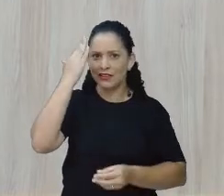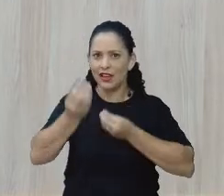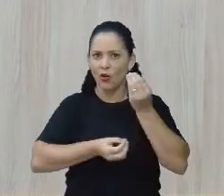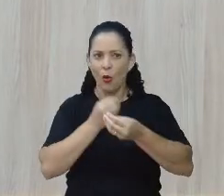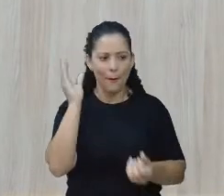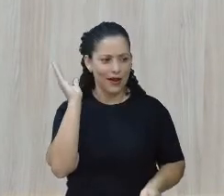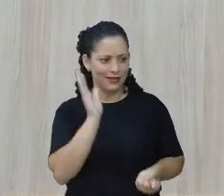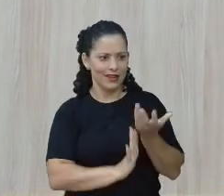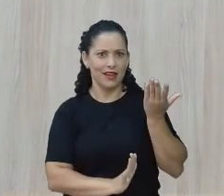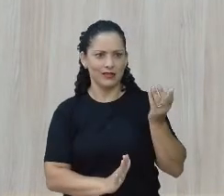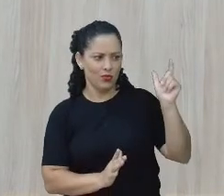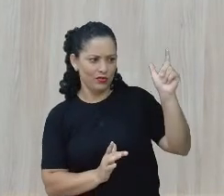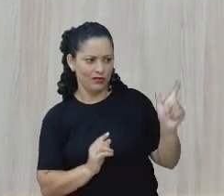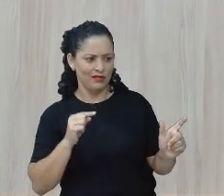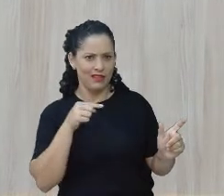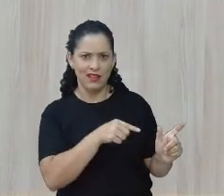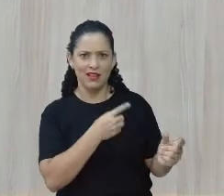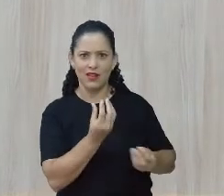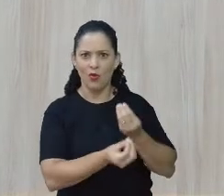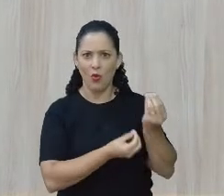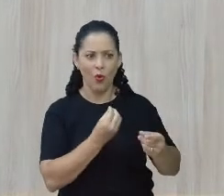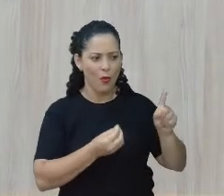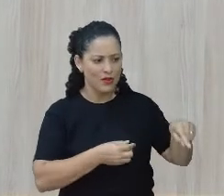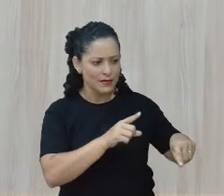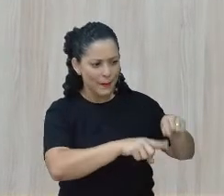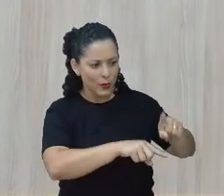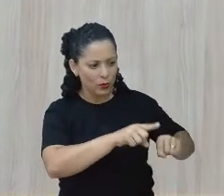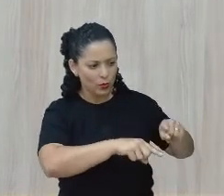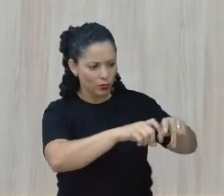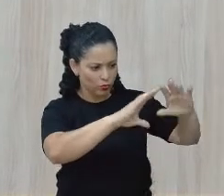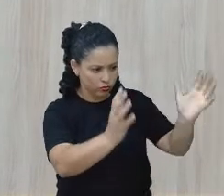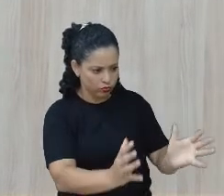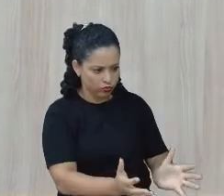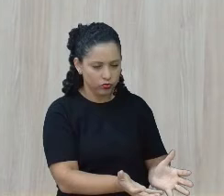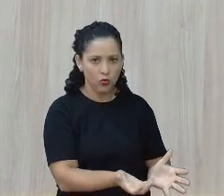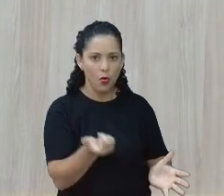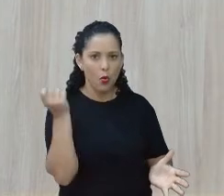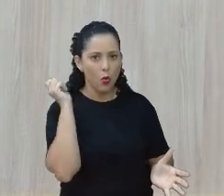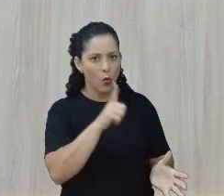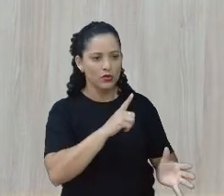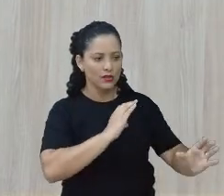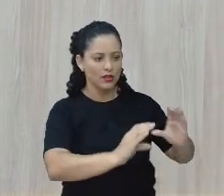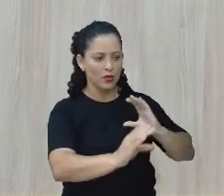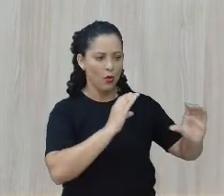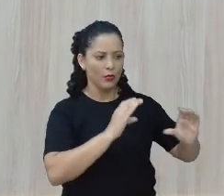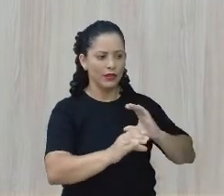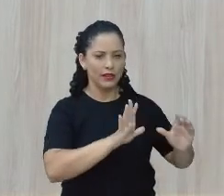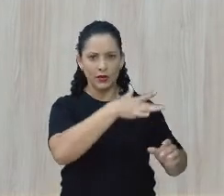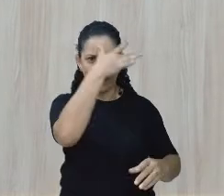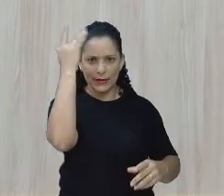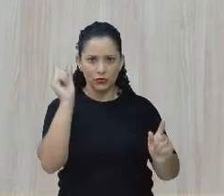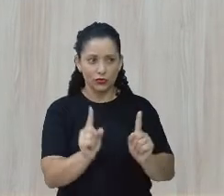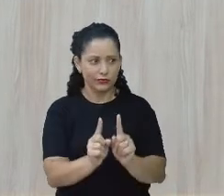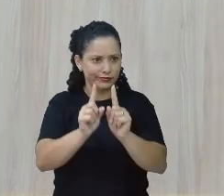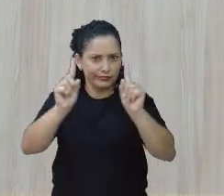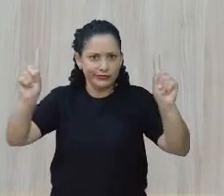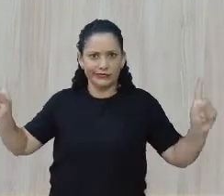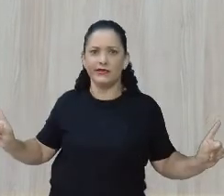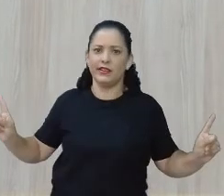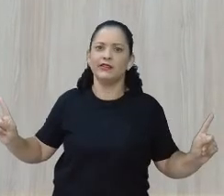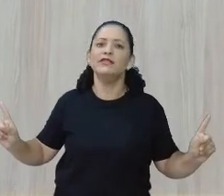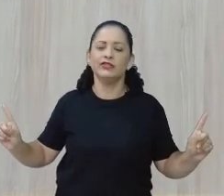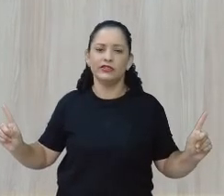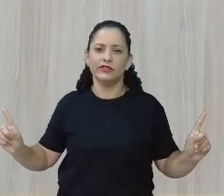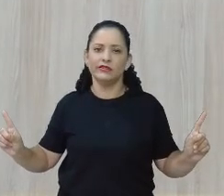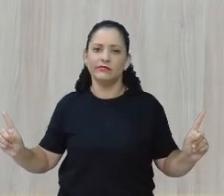Bell, como é que esse aparelho conseguia aí transmitir a comunicação entre pessoas que estavam aí distantes